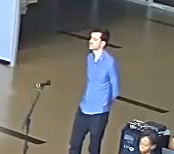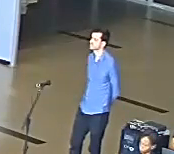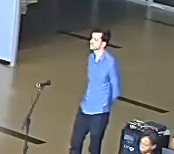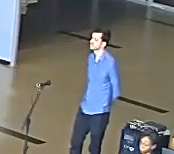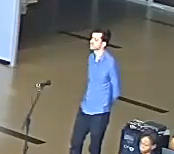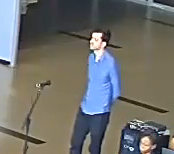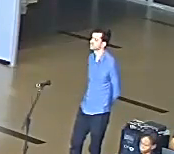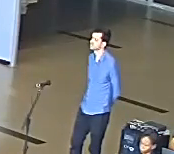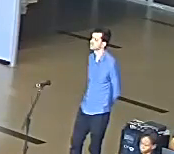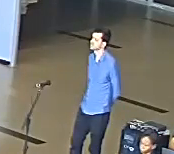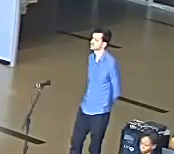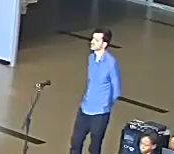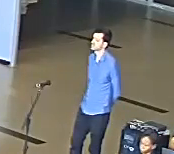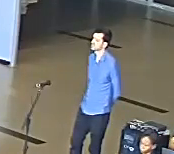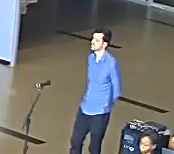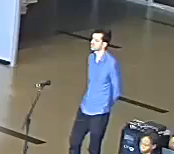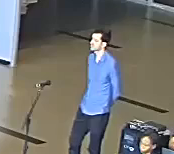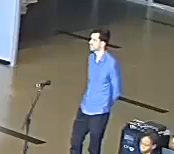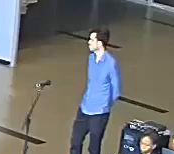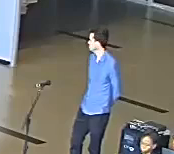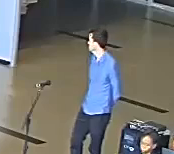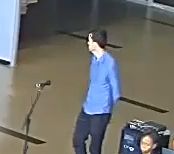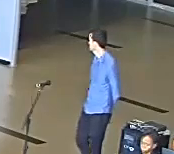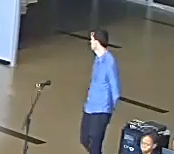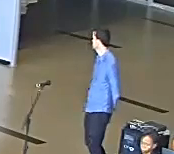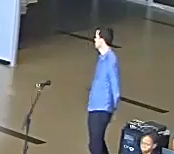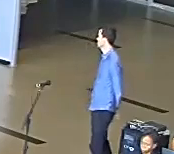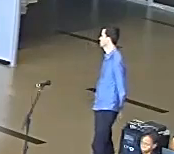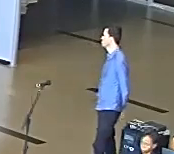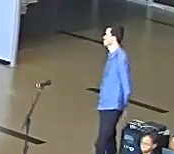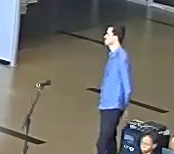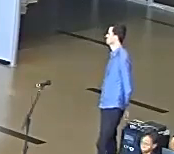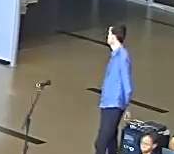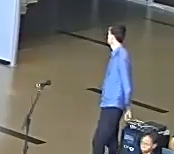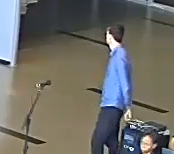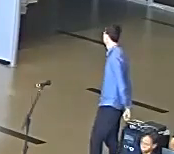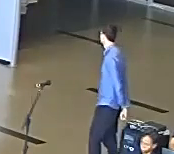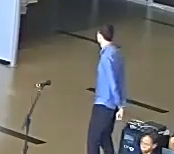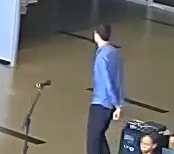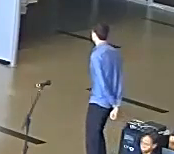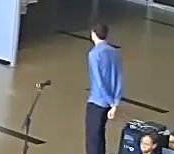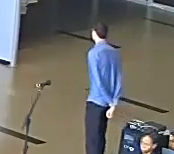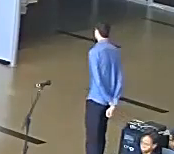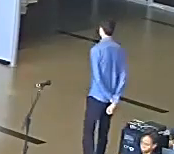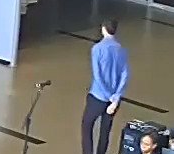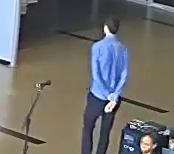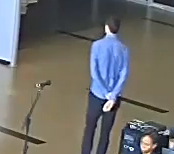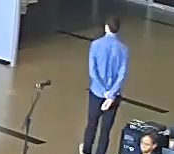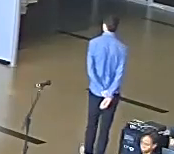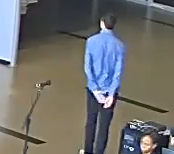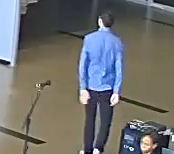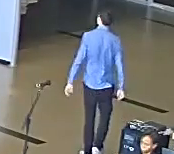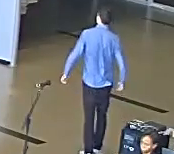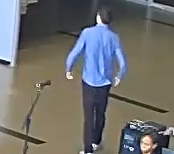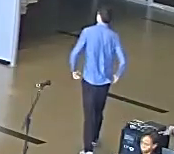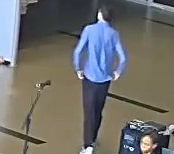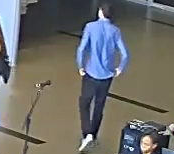Minas e estou aqui acompanhado por mais três amigos da mesma cidade integrantes também